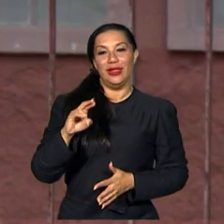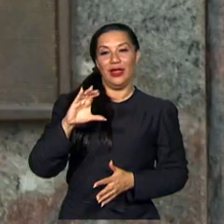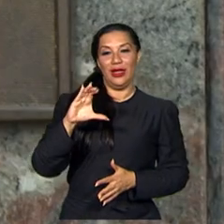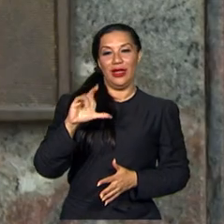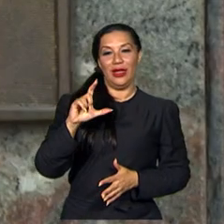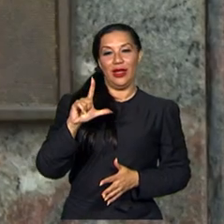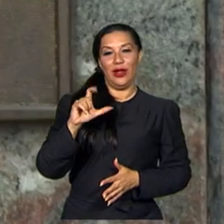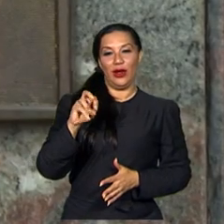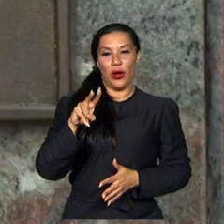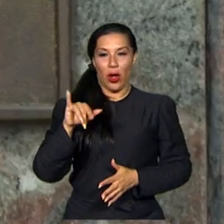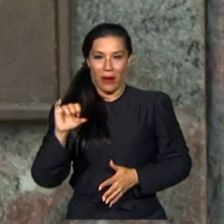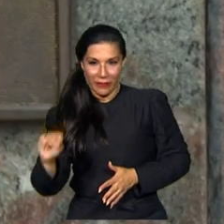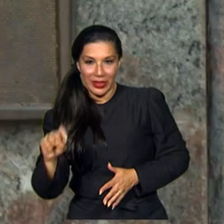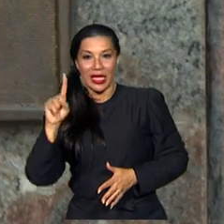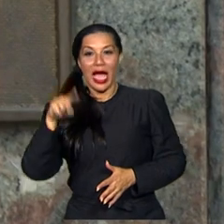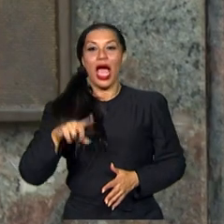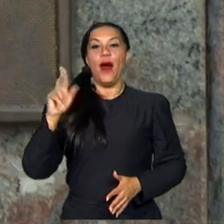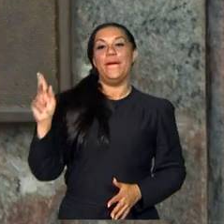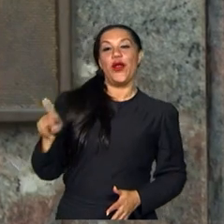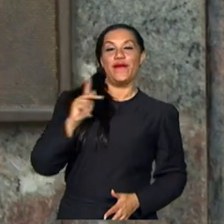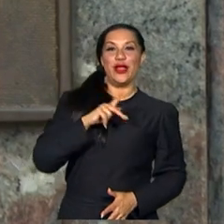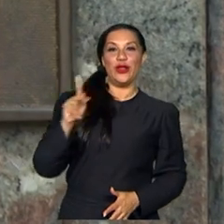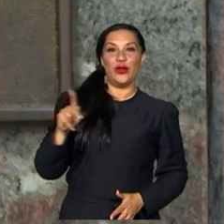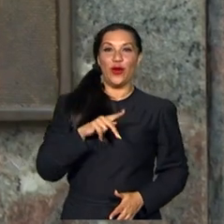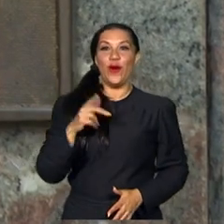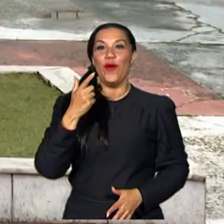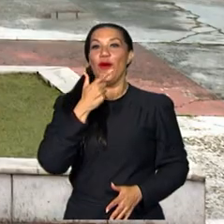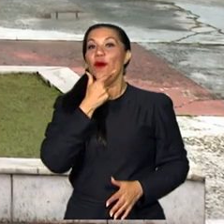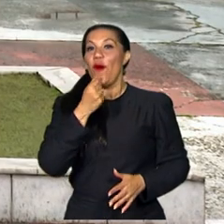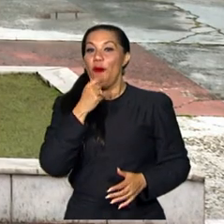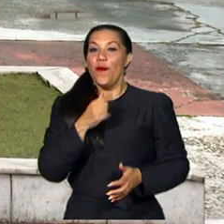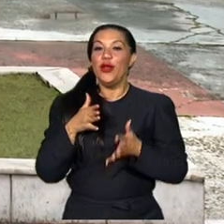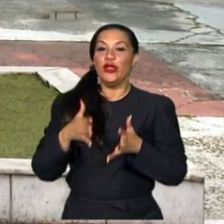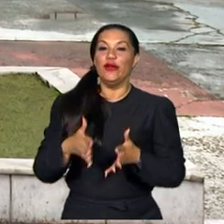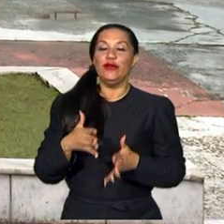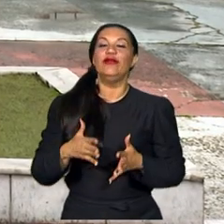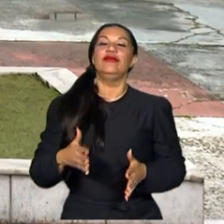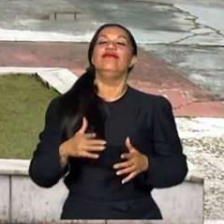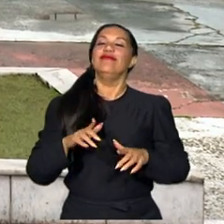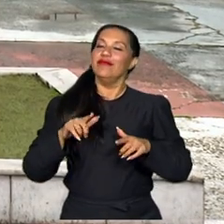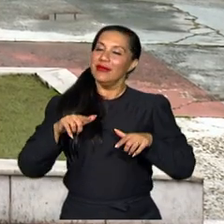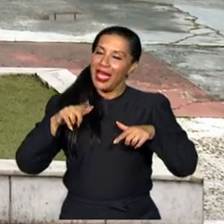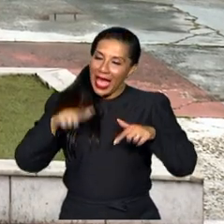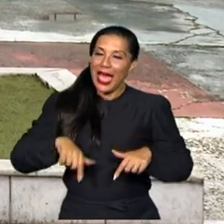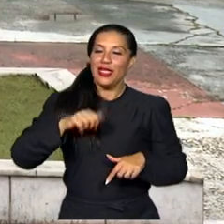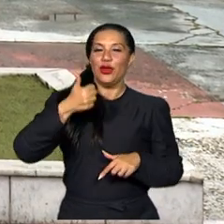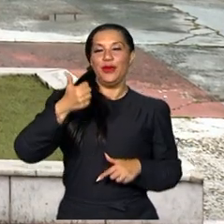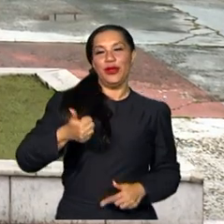Nori. Conhecido como professor, o zagueiro defendeu a camisa grená de